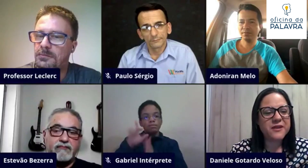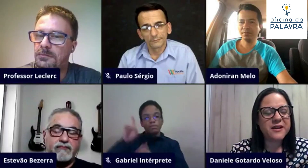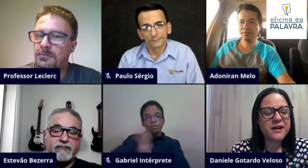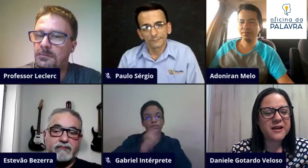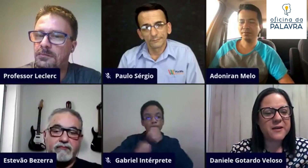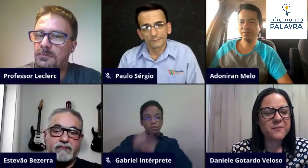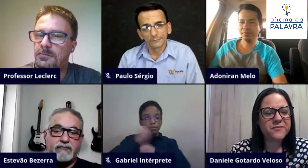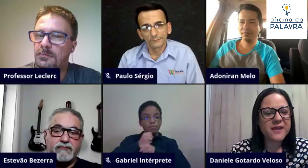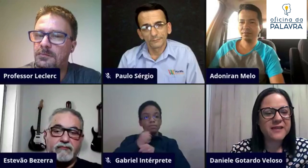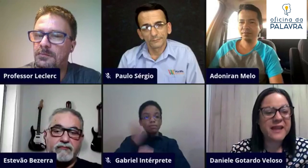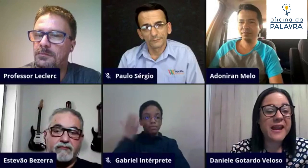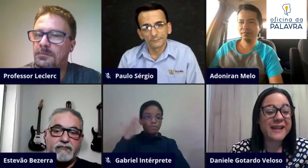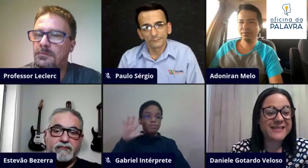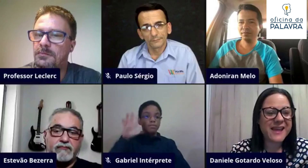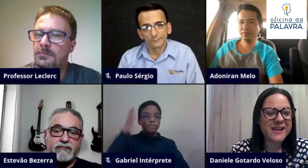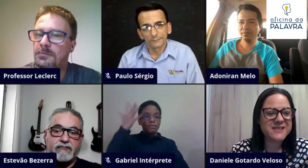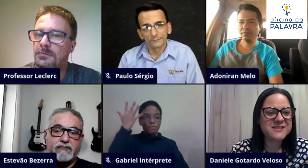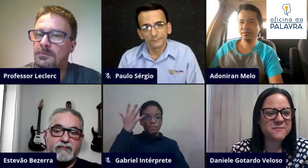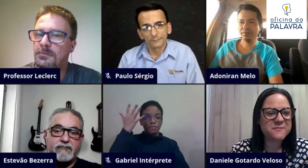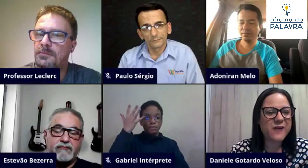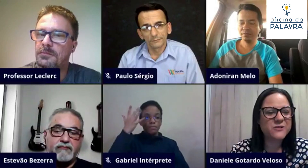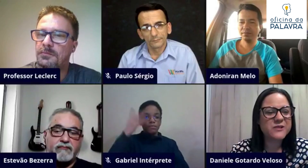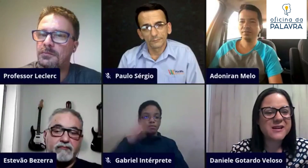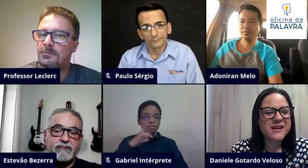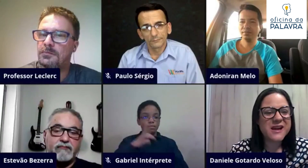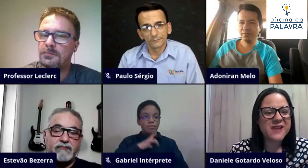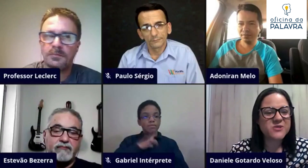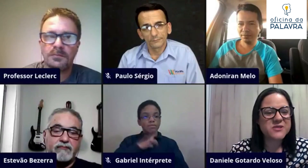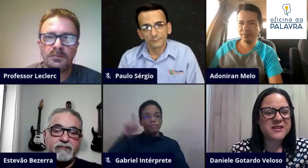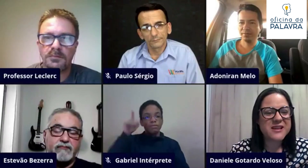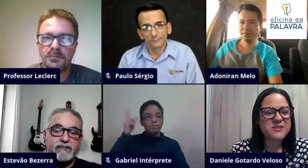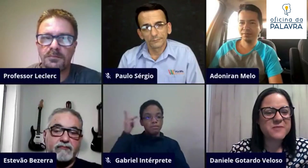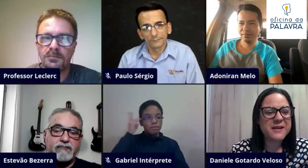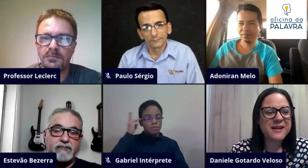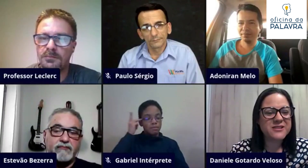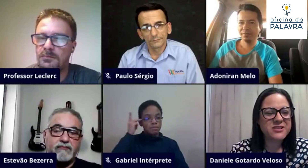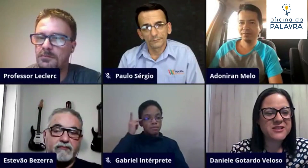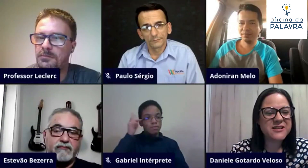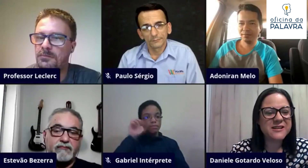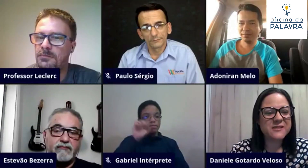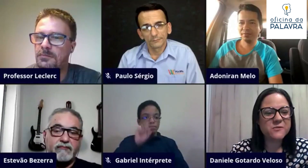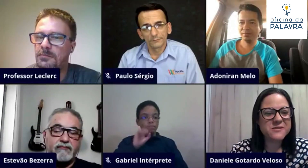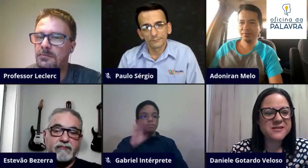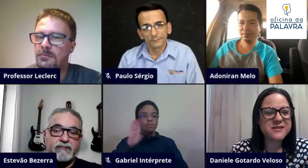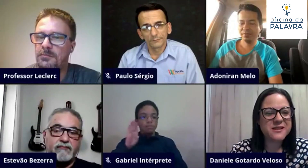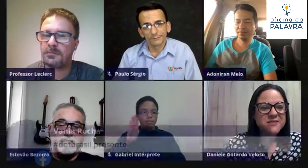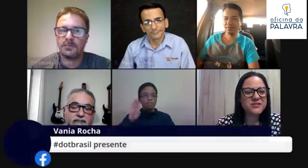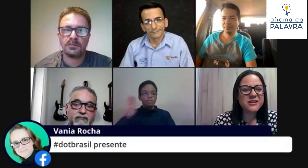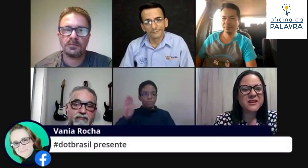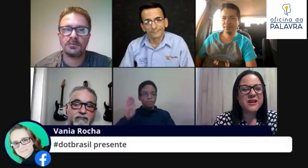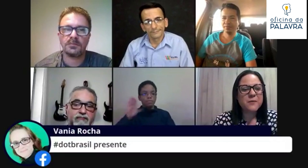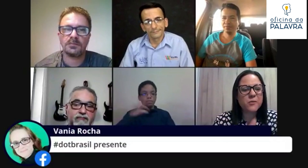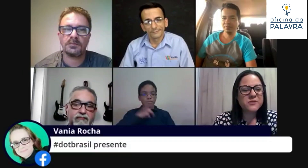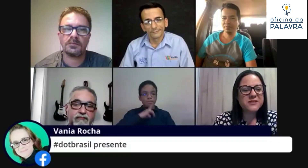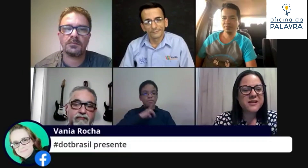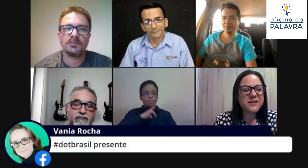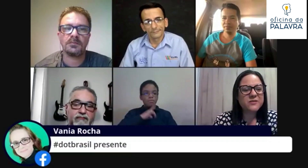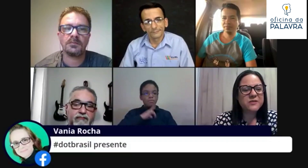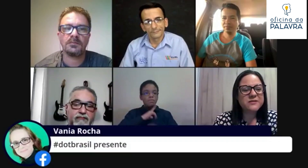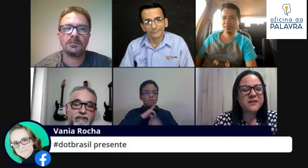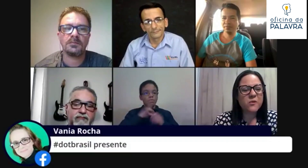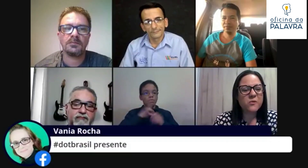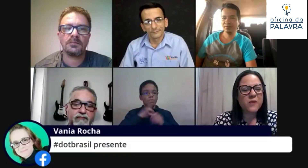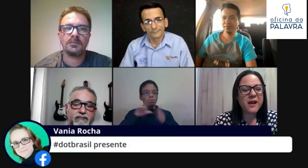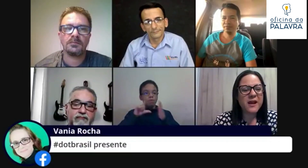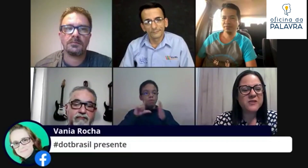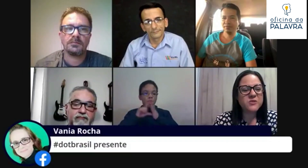na feira, na Reatec, em São Paulo, a Sociedade Bíblica tinha um stand